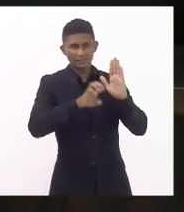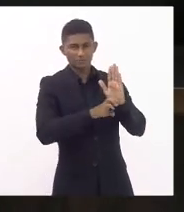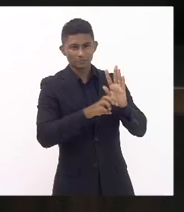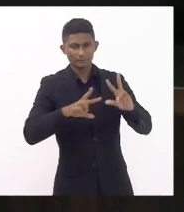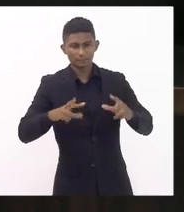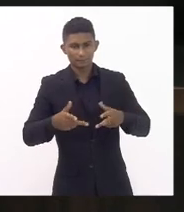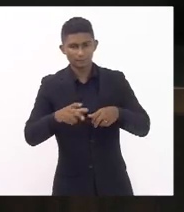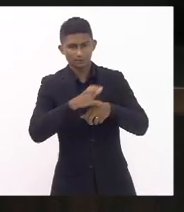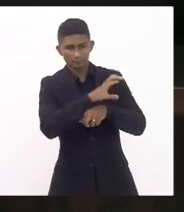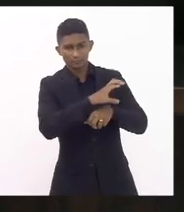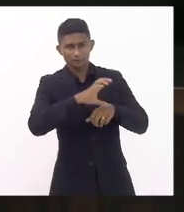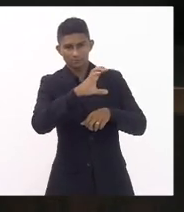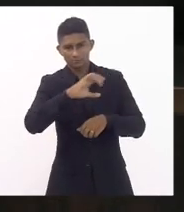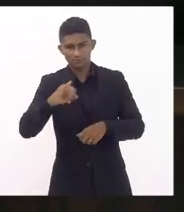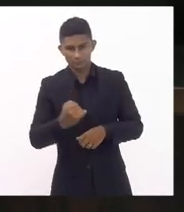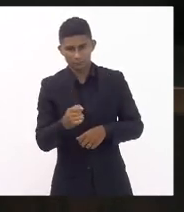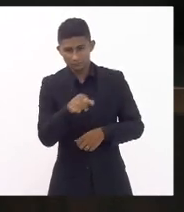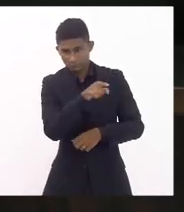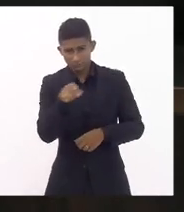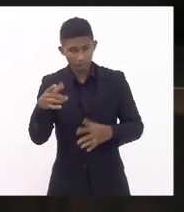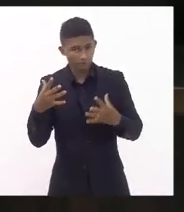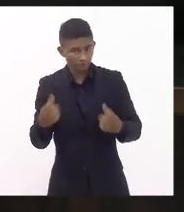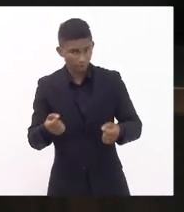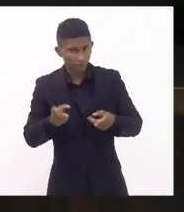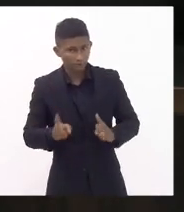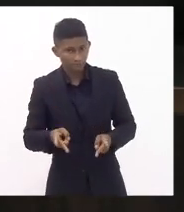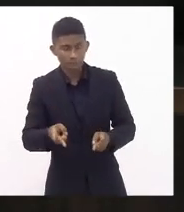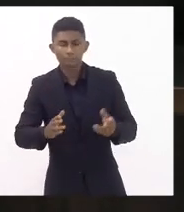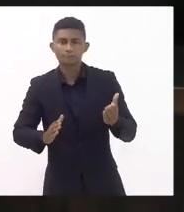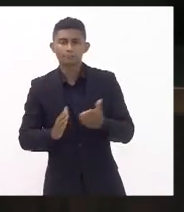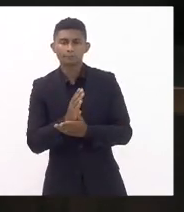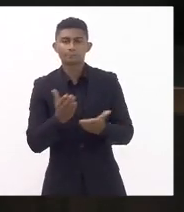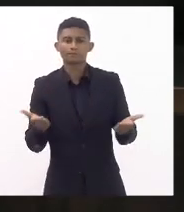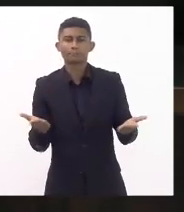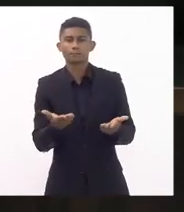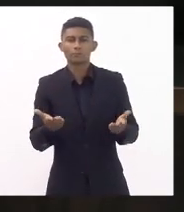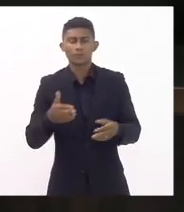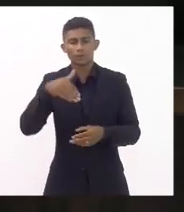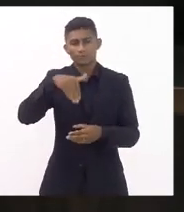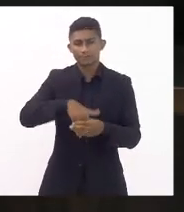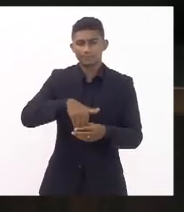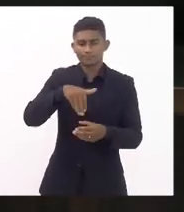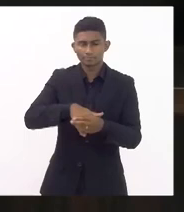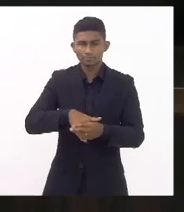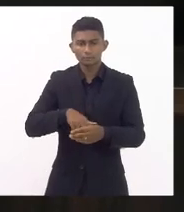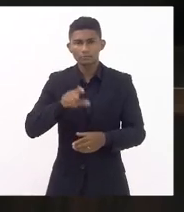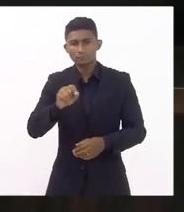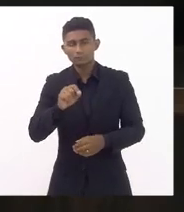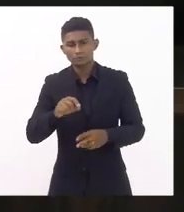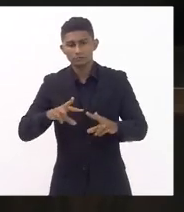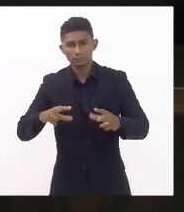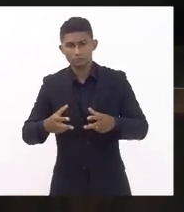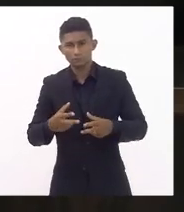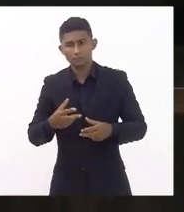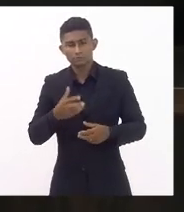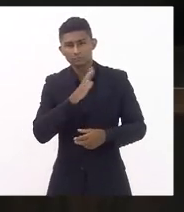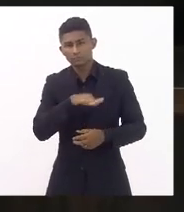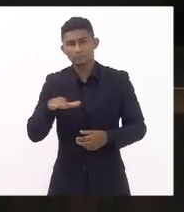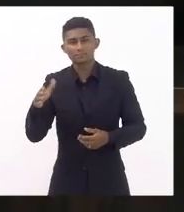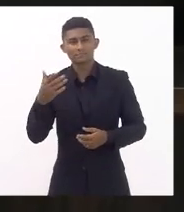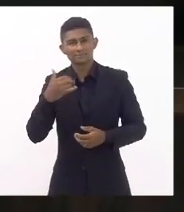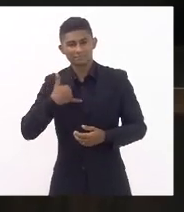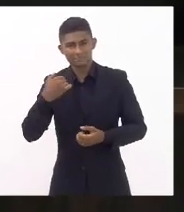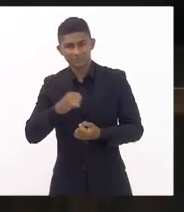Justiça. Senhores que aprovam, permaneçam como estão, aprovado. Em votação, parecer da Comissão de Assuntos da Criança, do Idoso e do Adolescente,